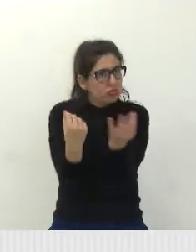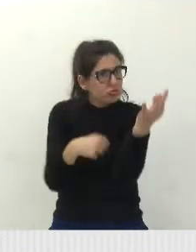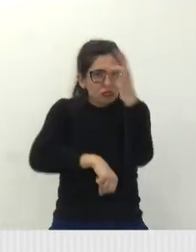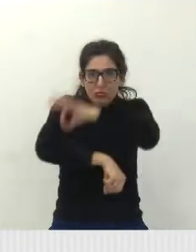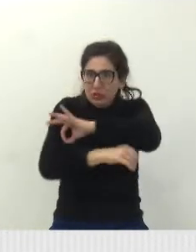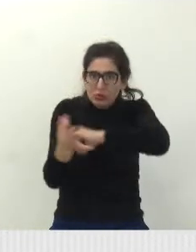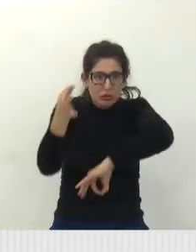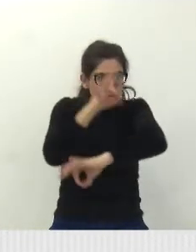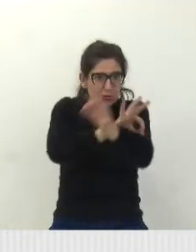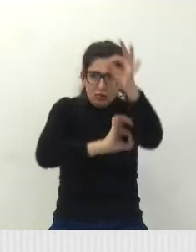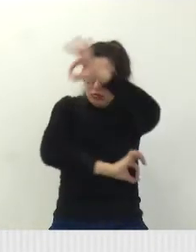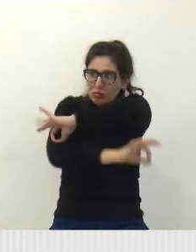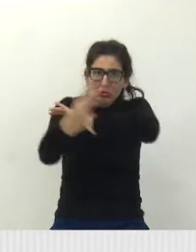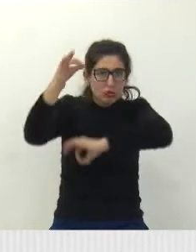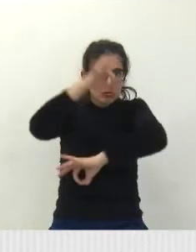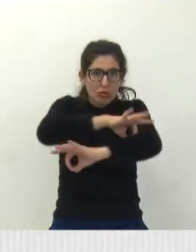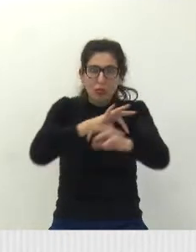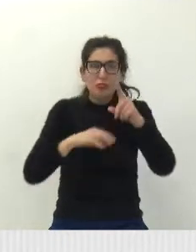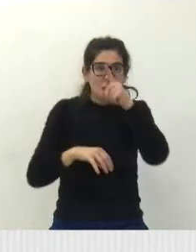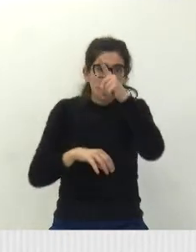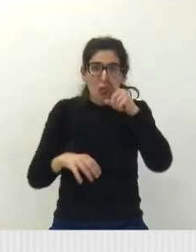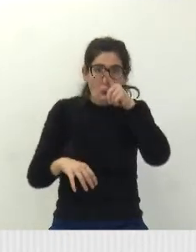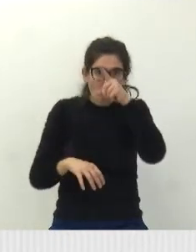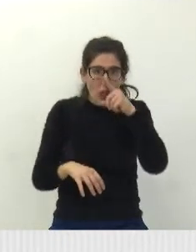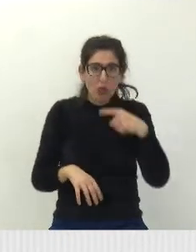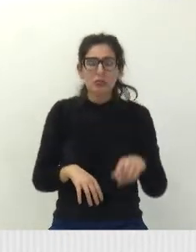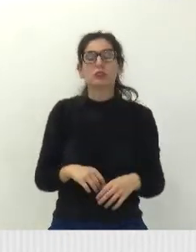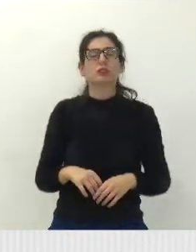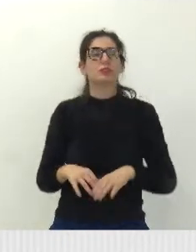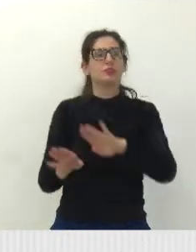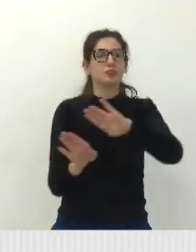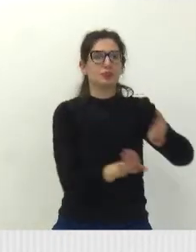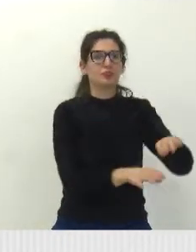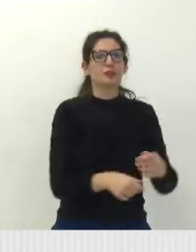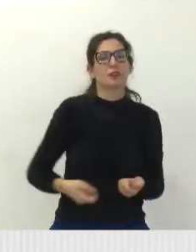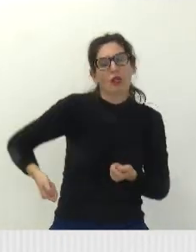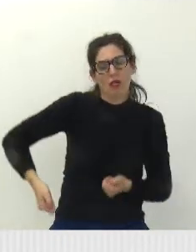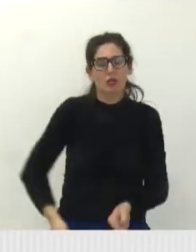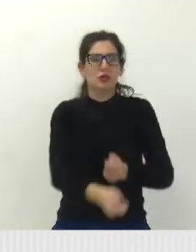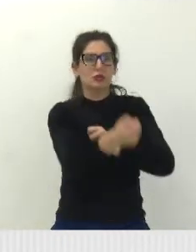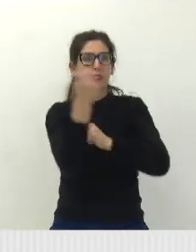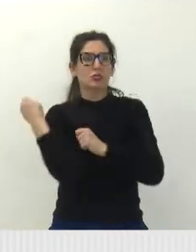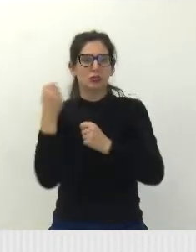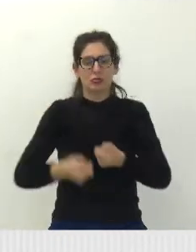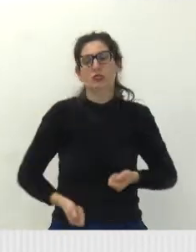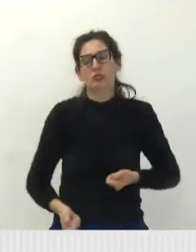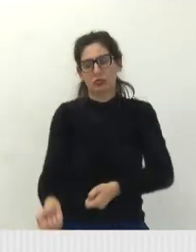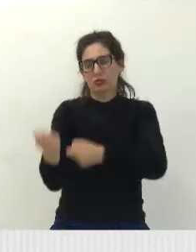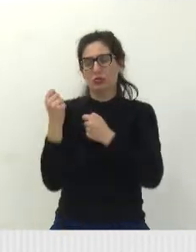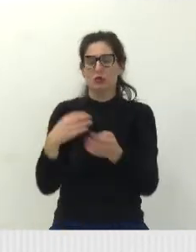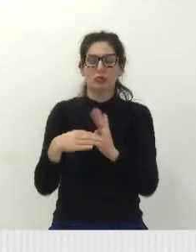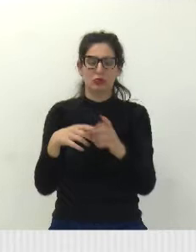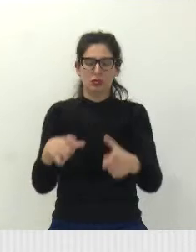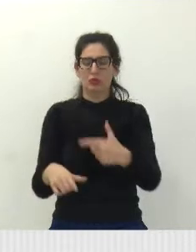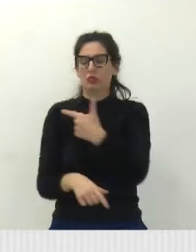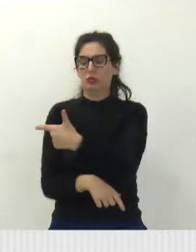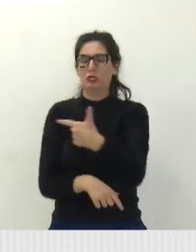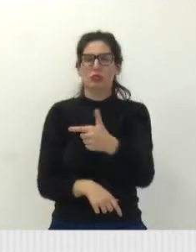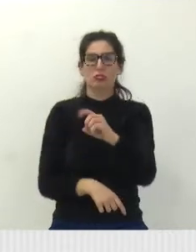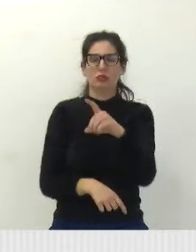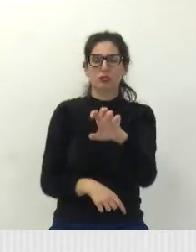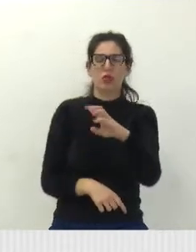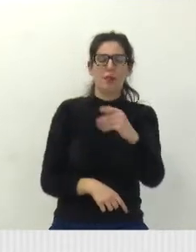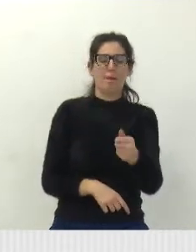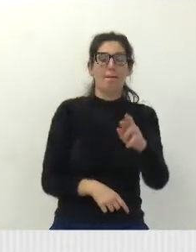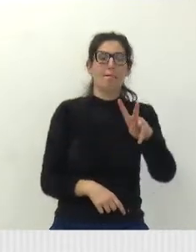Próximo. Solicitamos a manutenção, capina e limpeza das instalações do campo de futebol lá no bairro 22 de abril. É um